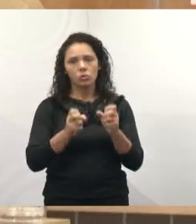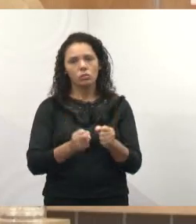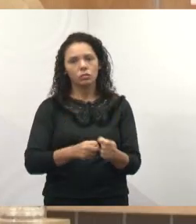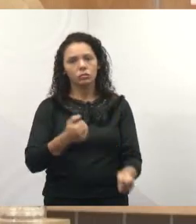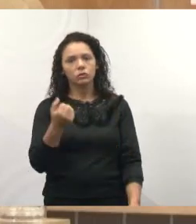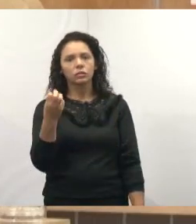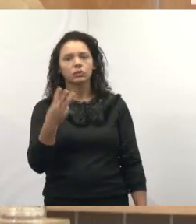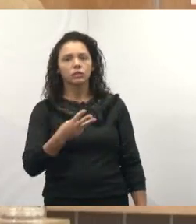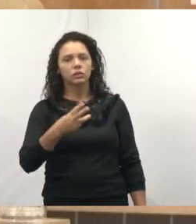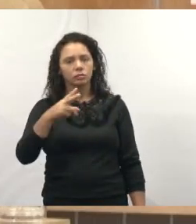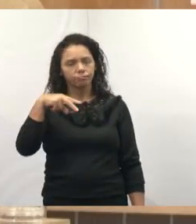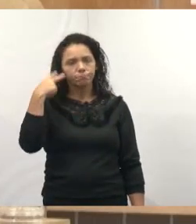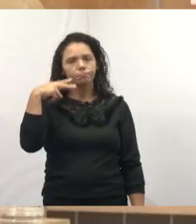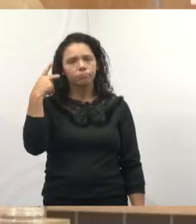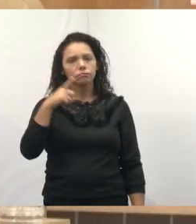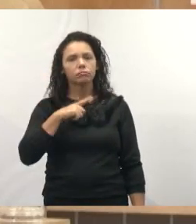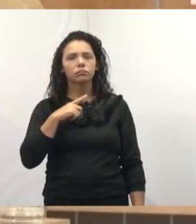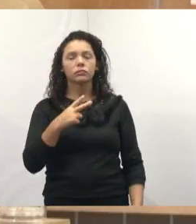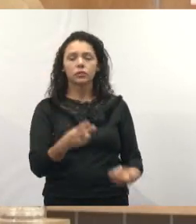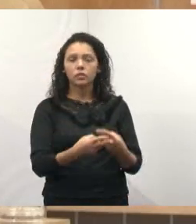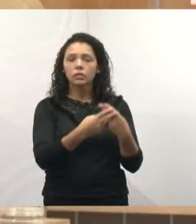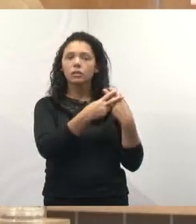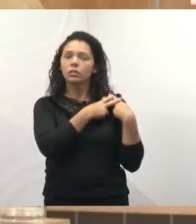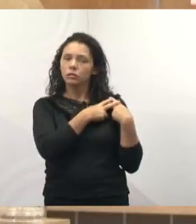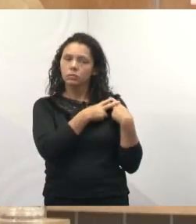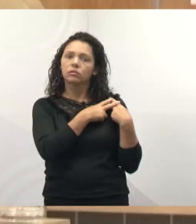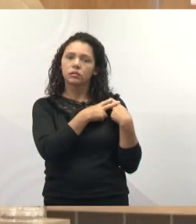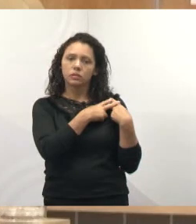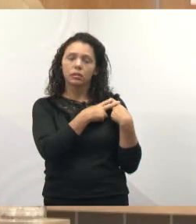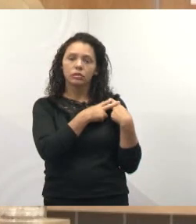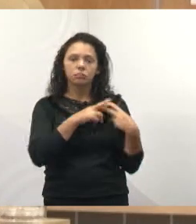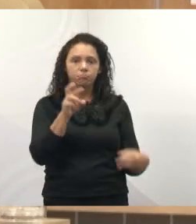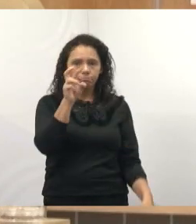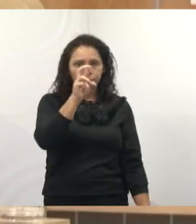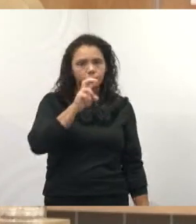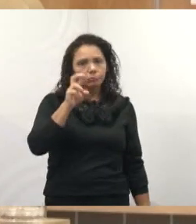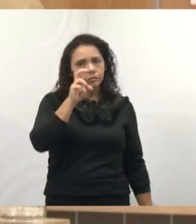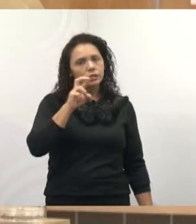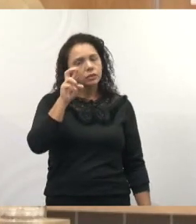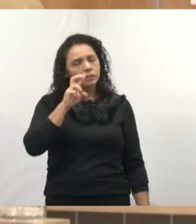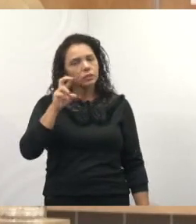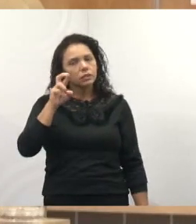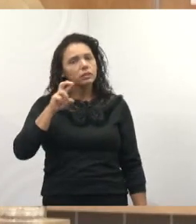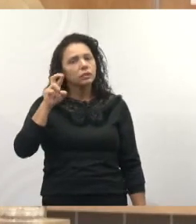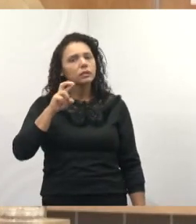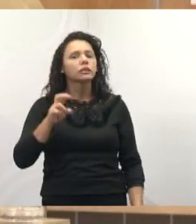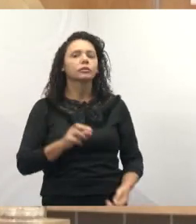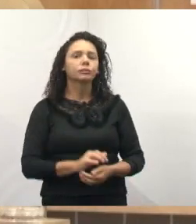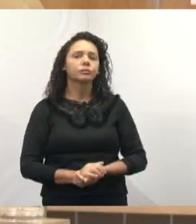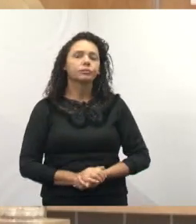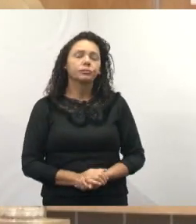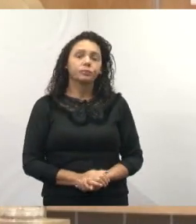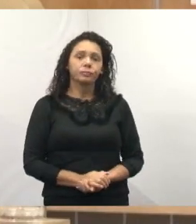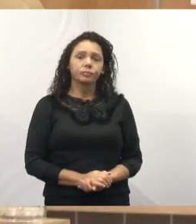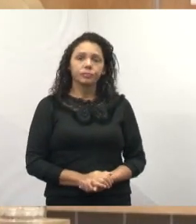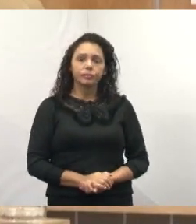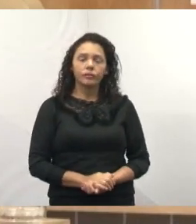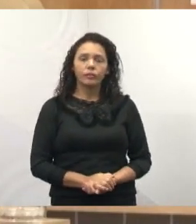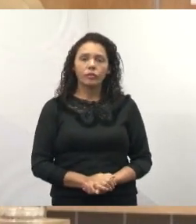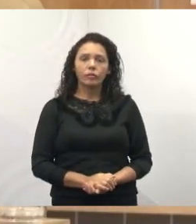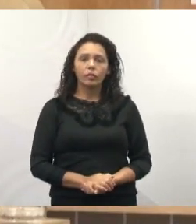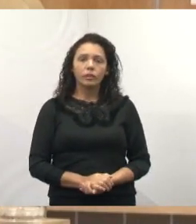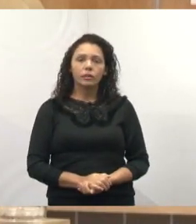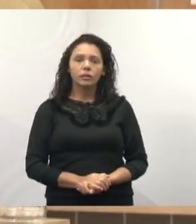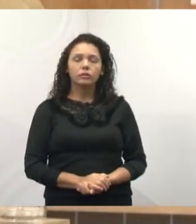como obrigação, exercendo a fiscalização externa,